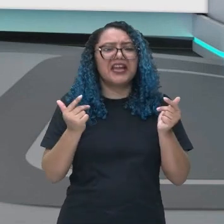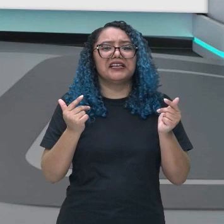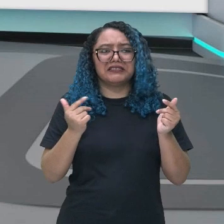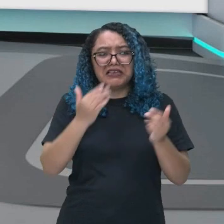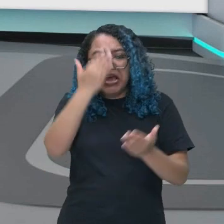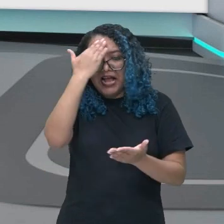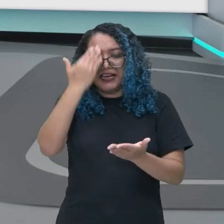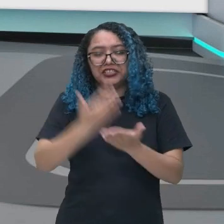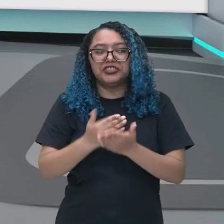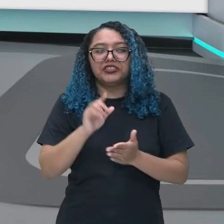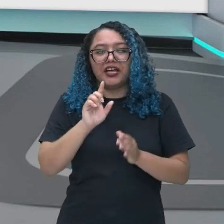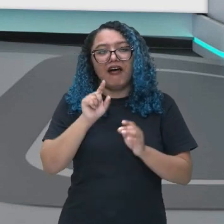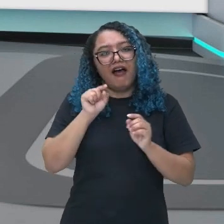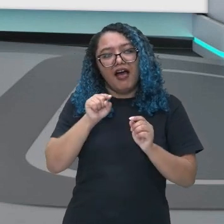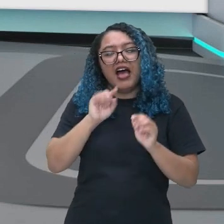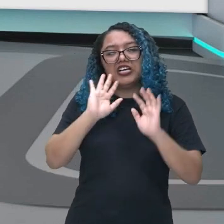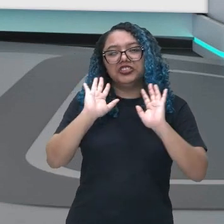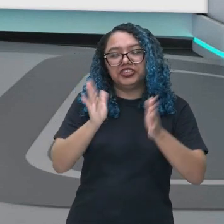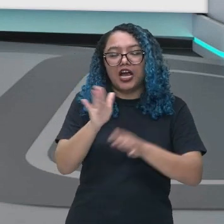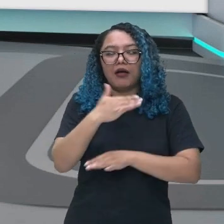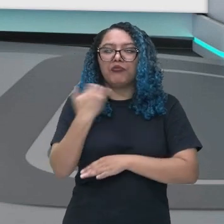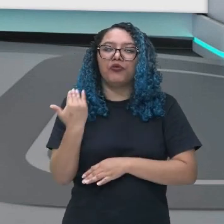e por aí vai. Fora as